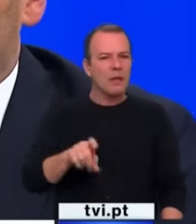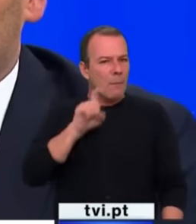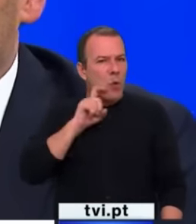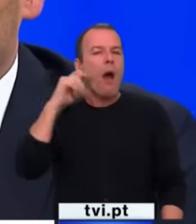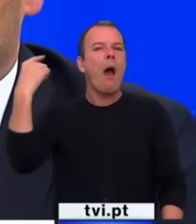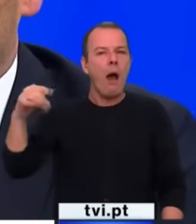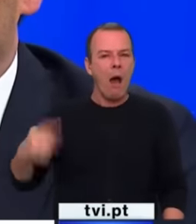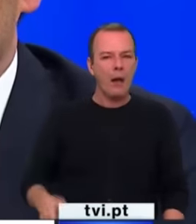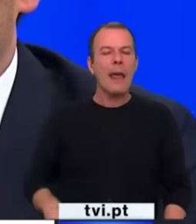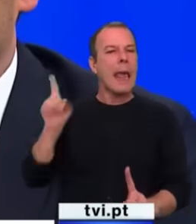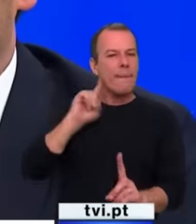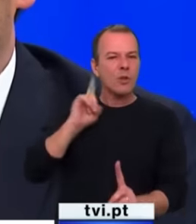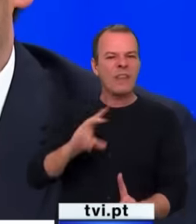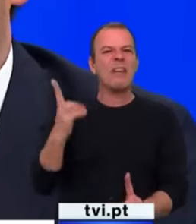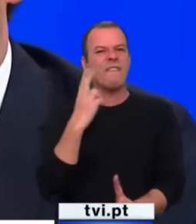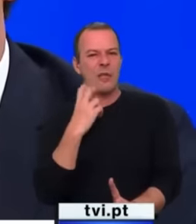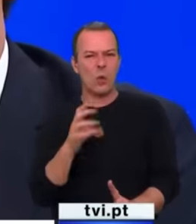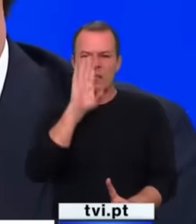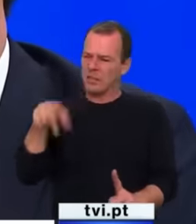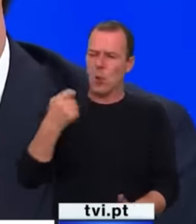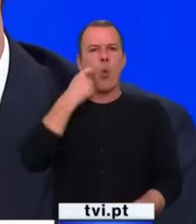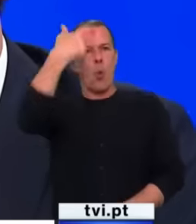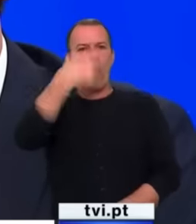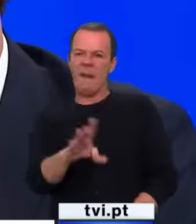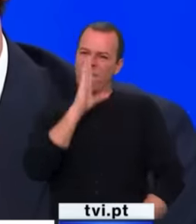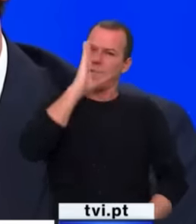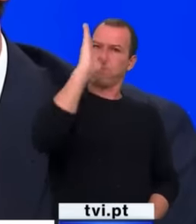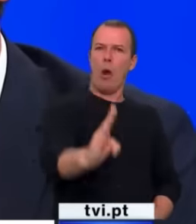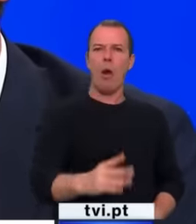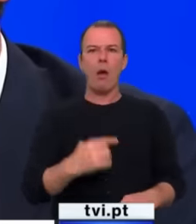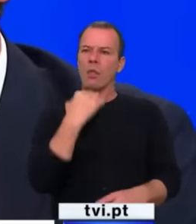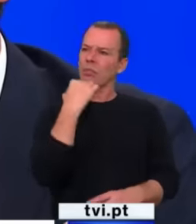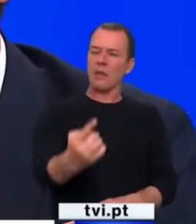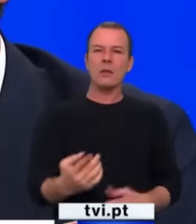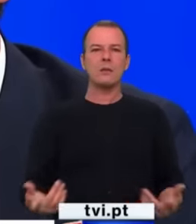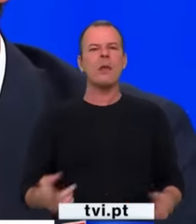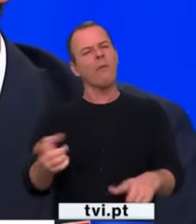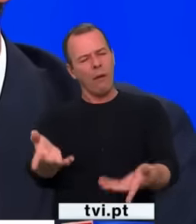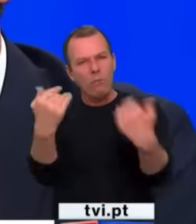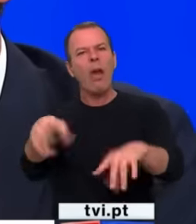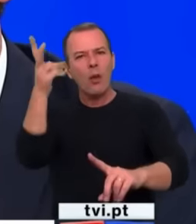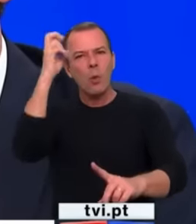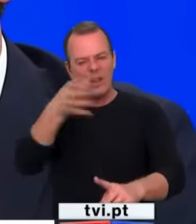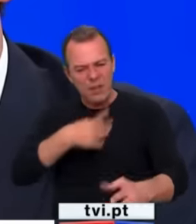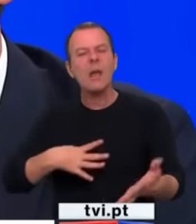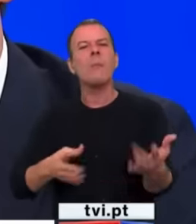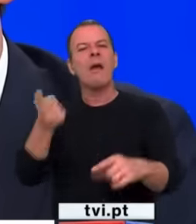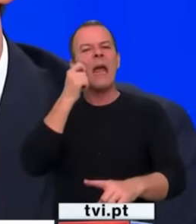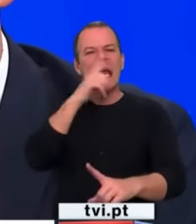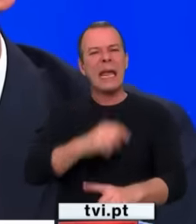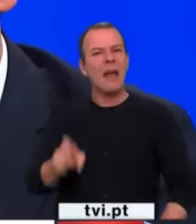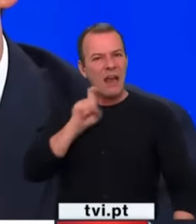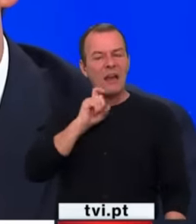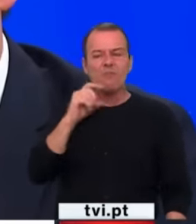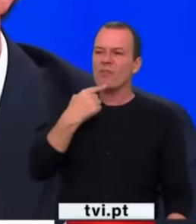campanha, era importante que André Ventura tivesse a coragem, já que é um homem que frontal, que diz tudo o que pensa, tenha a coragem de lhe dizer quem é que lhe deu a